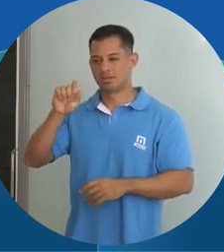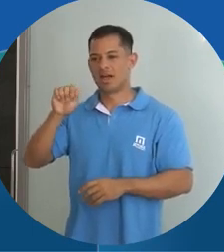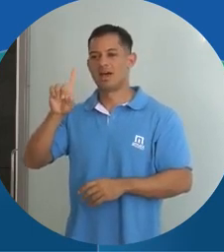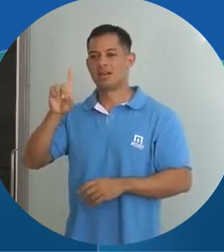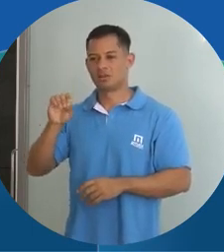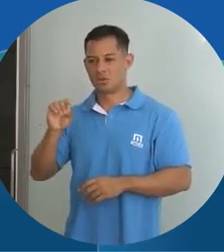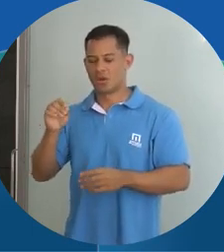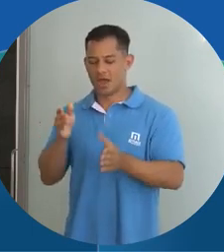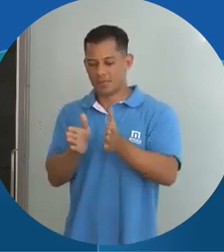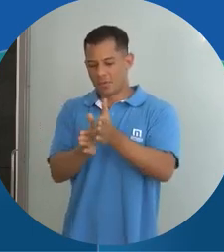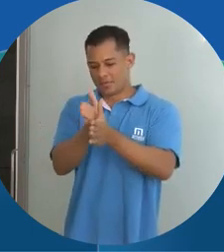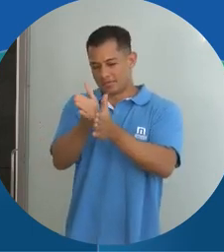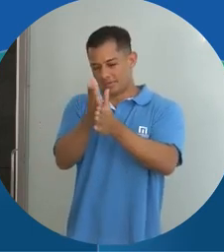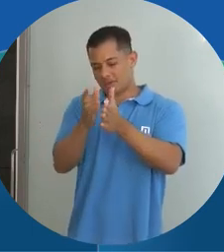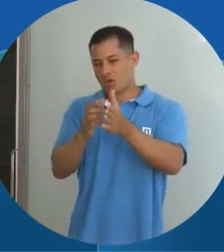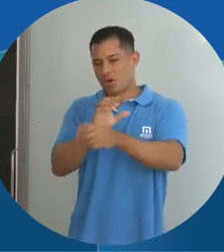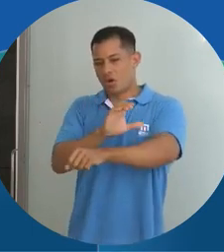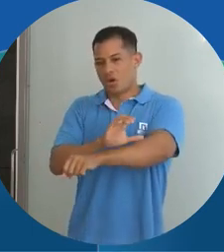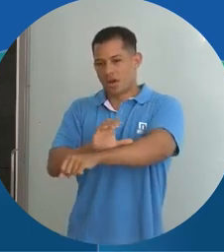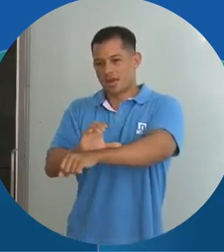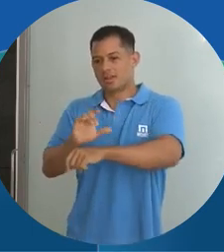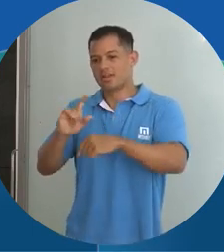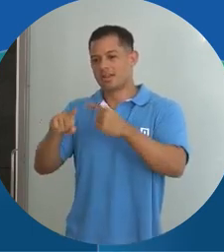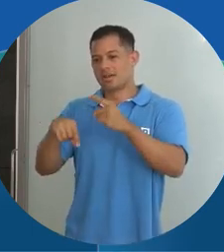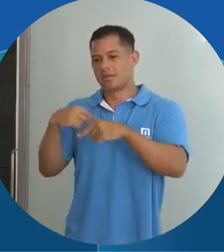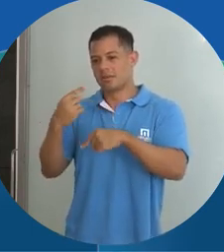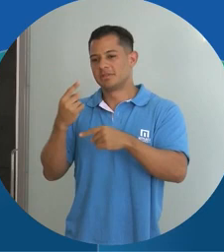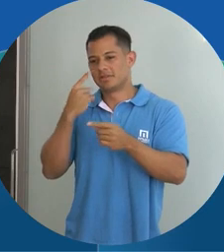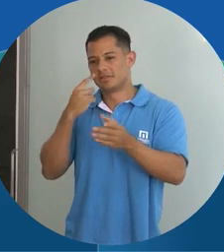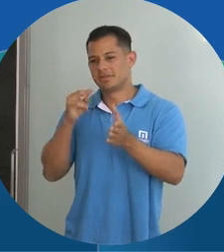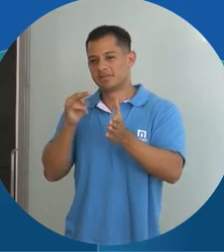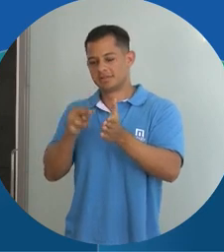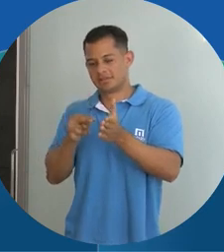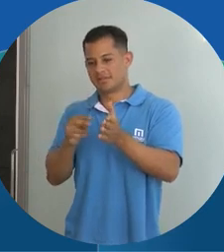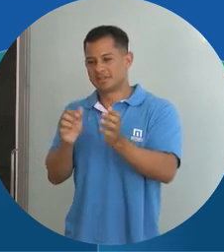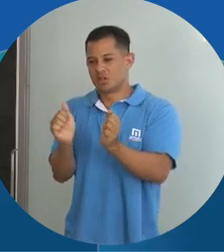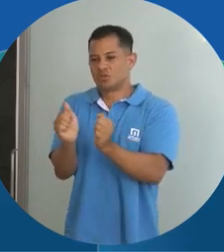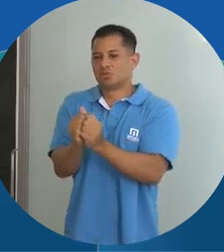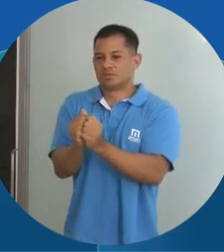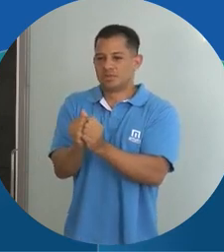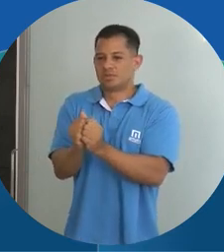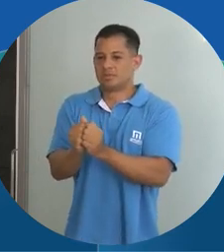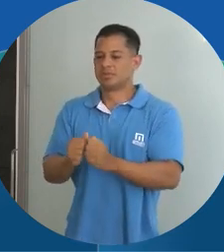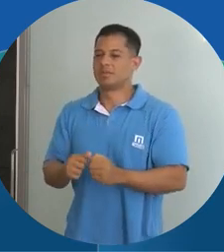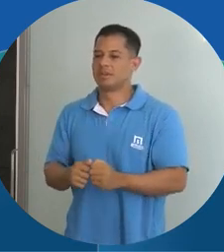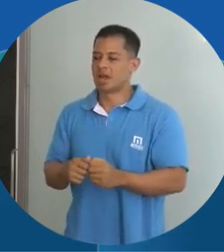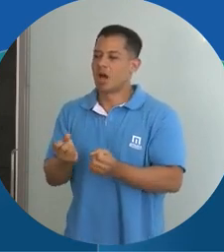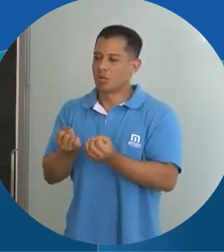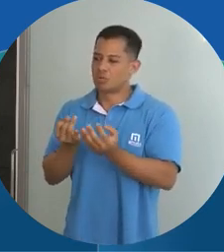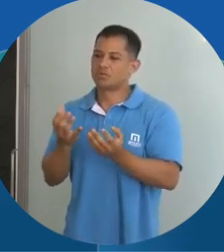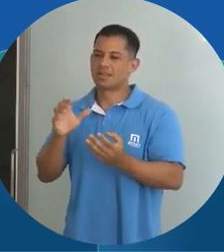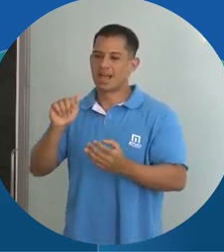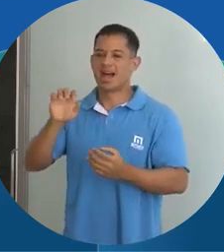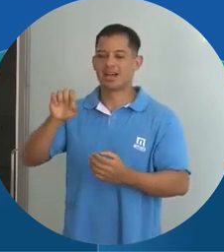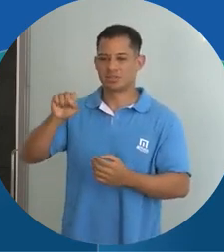do concreto e depois vai dobrando de volta para poder fazer a junção. Em alguns casos elas são furadas e coladas, né, um procedimento